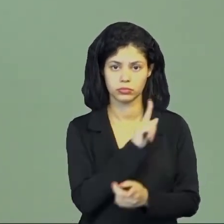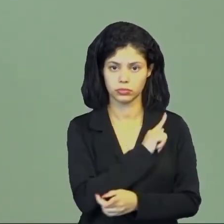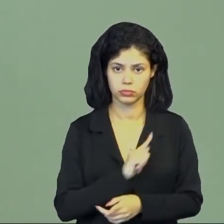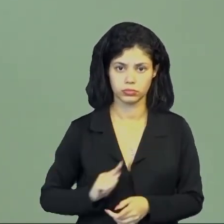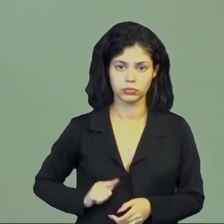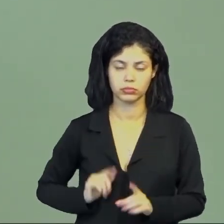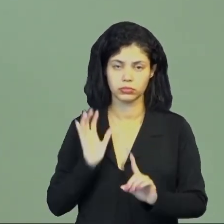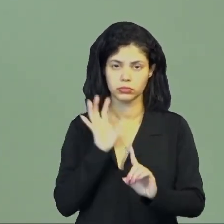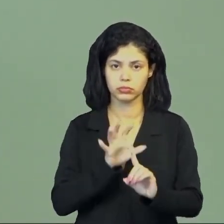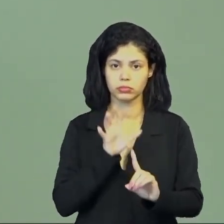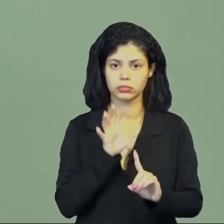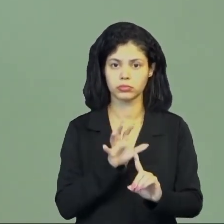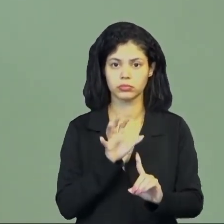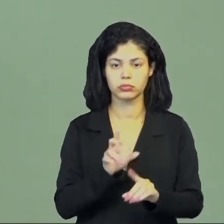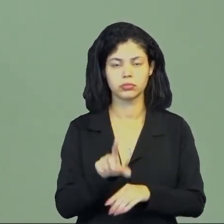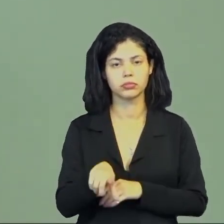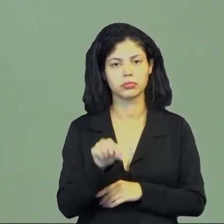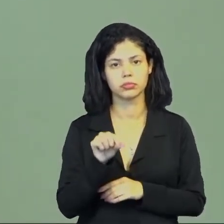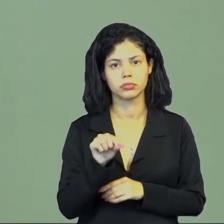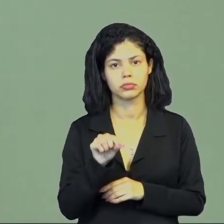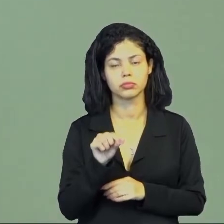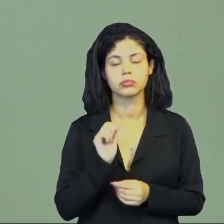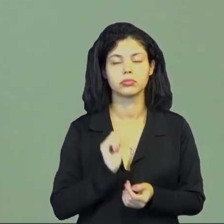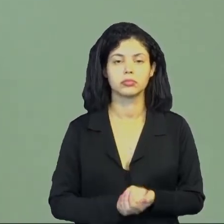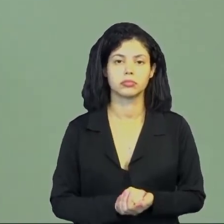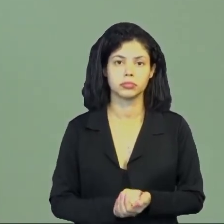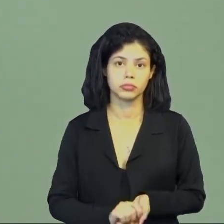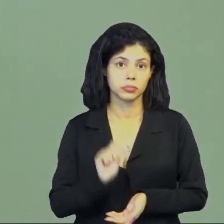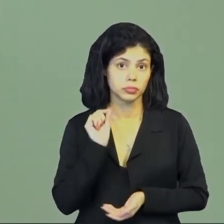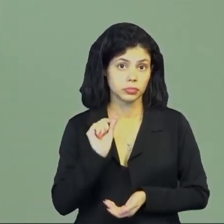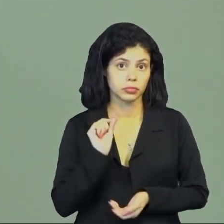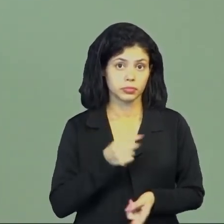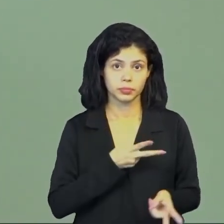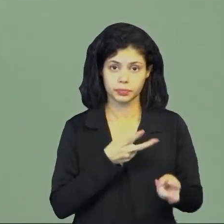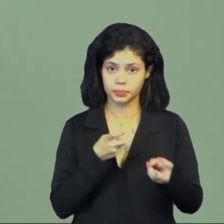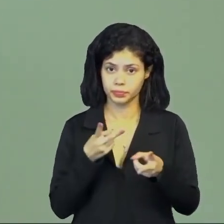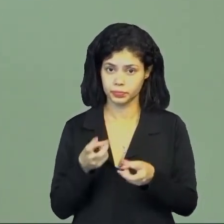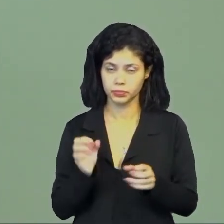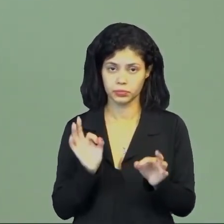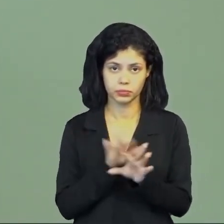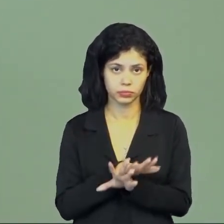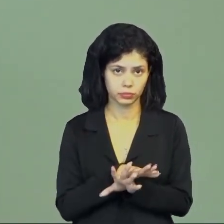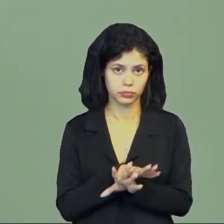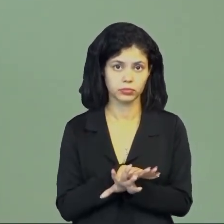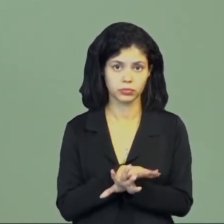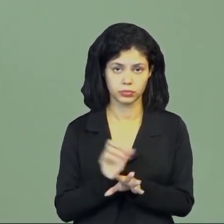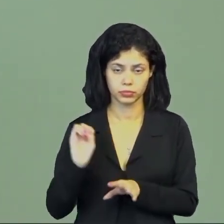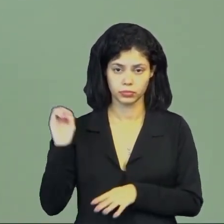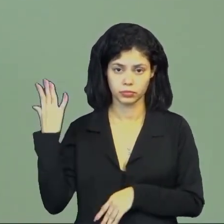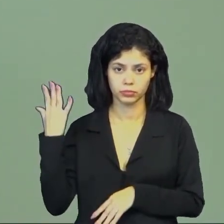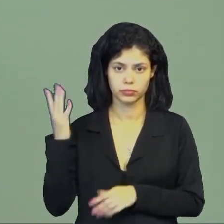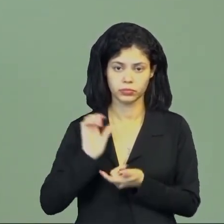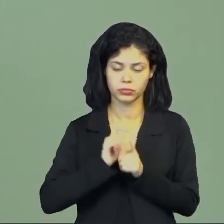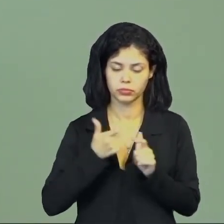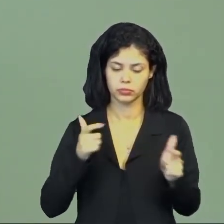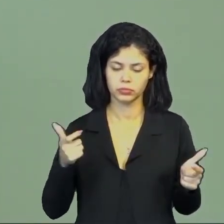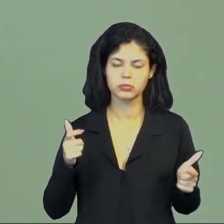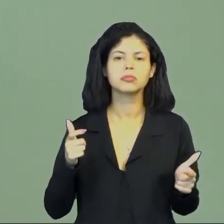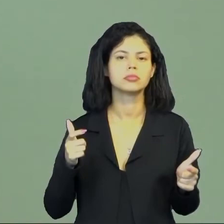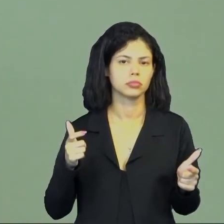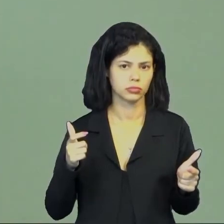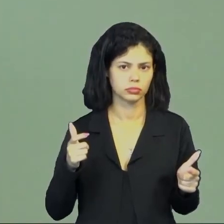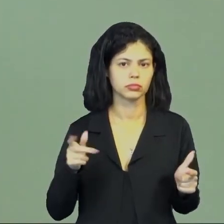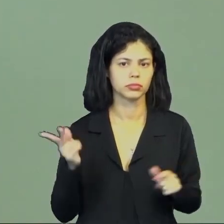sempre influenciando as decisões eleitorais. O que a gente percebe que acaba causando grandes insatisfações.